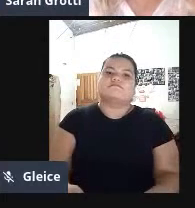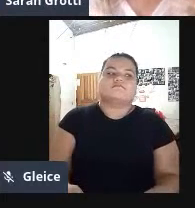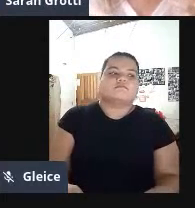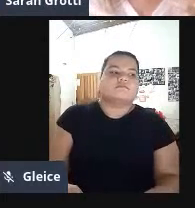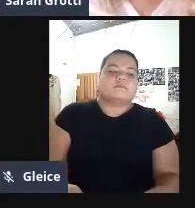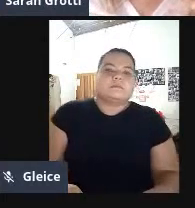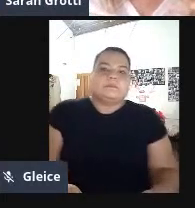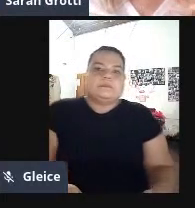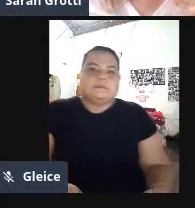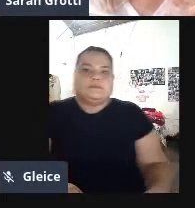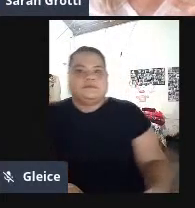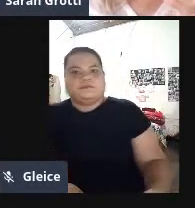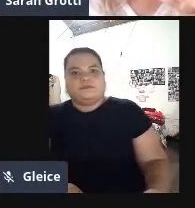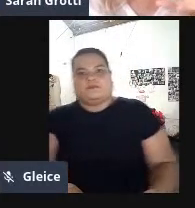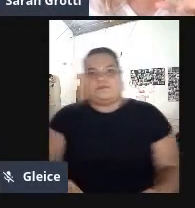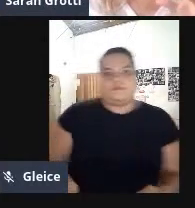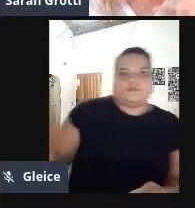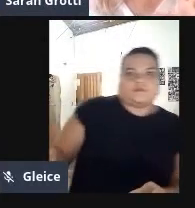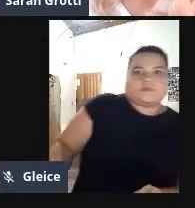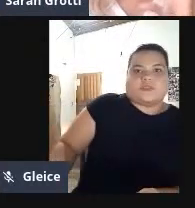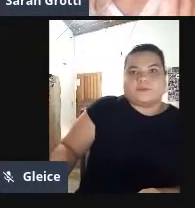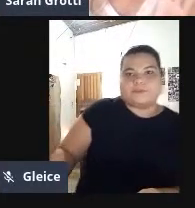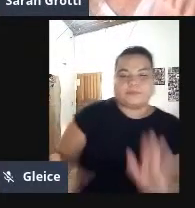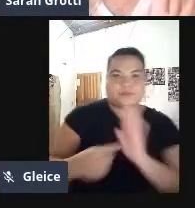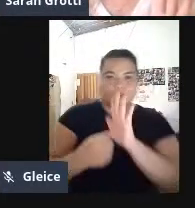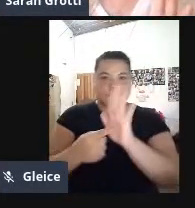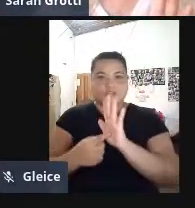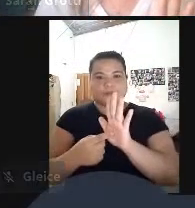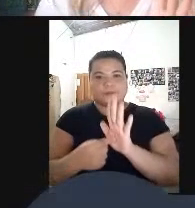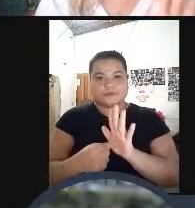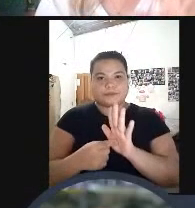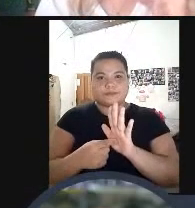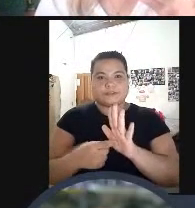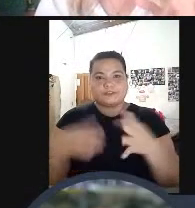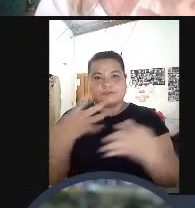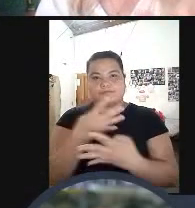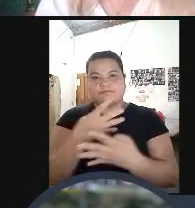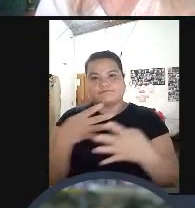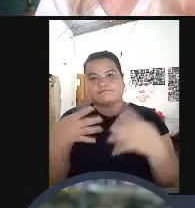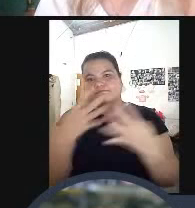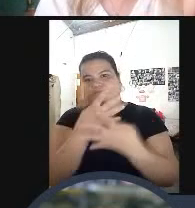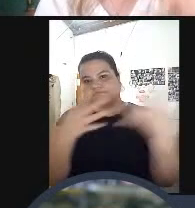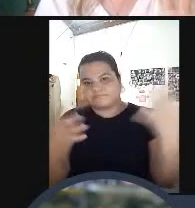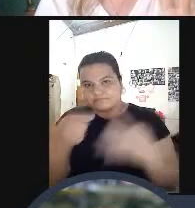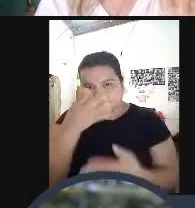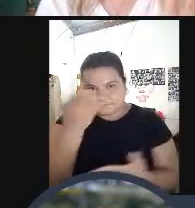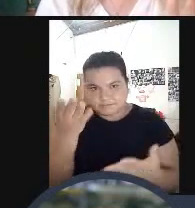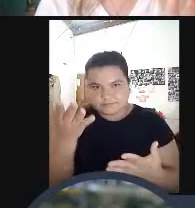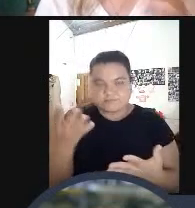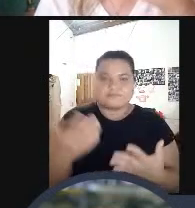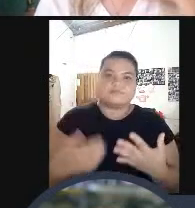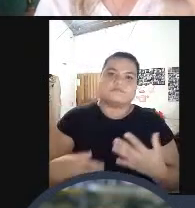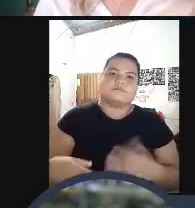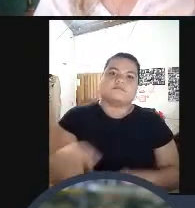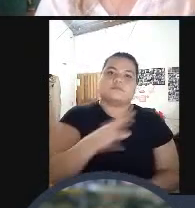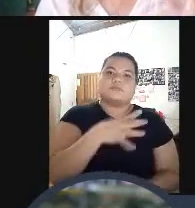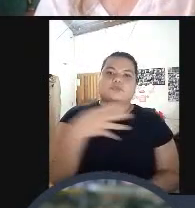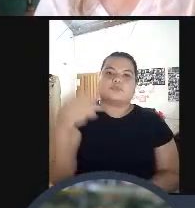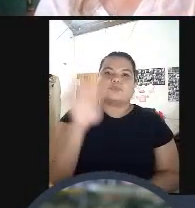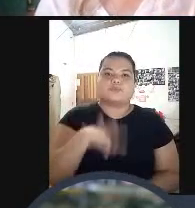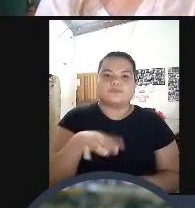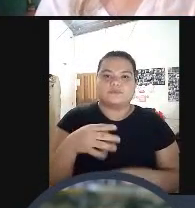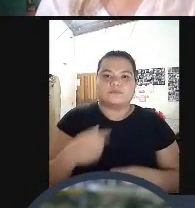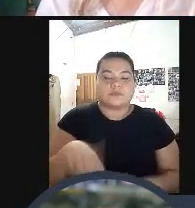Trouxe para vocês uma tabela, né, que a Associação Brasileira de Vegetarianismo, ele dispõe na